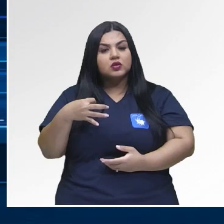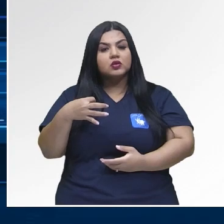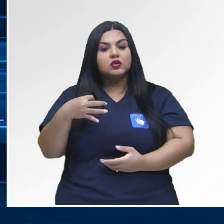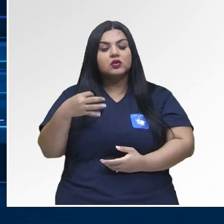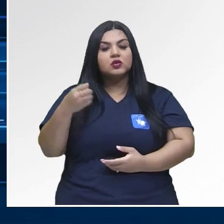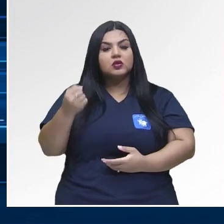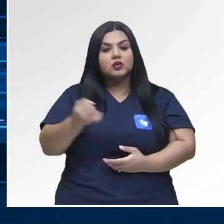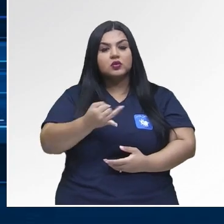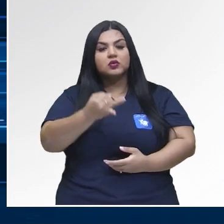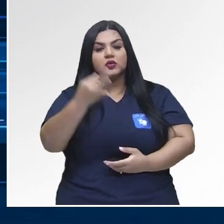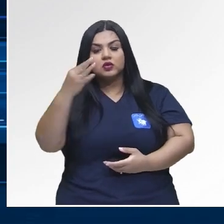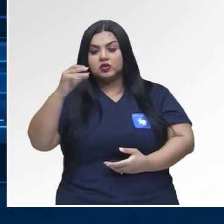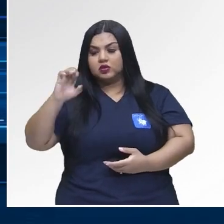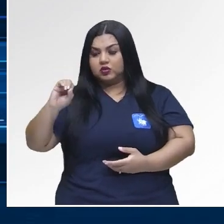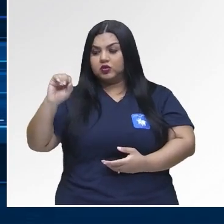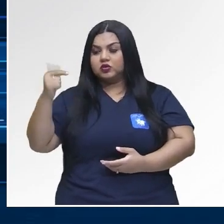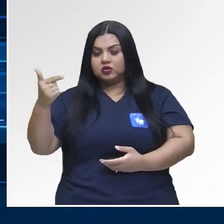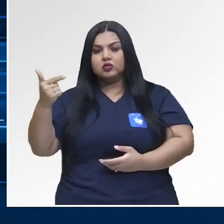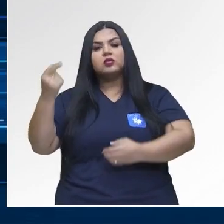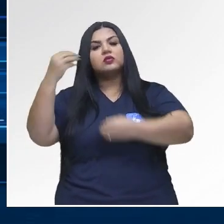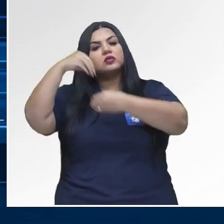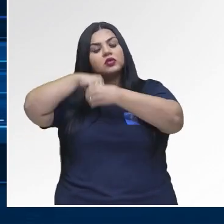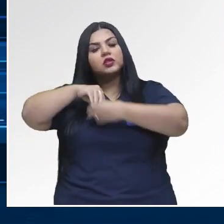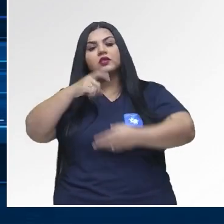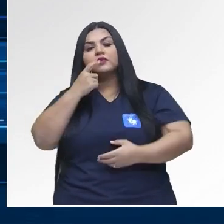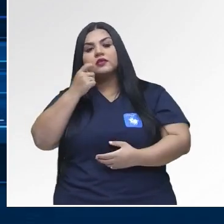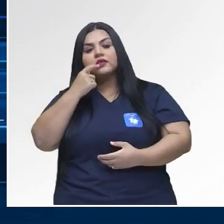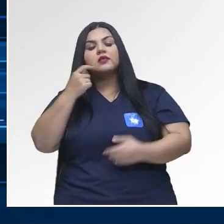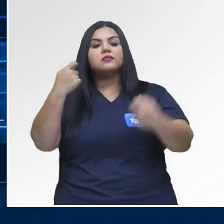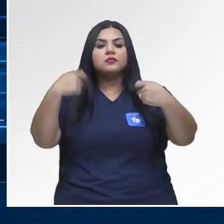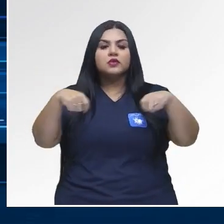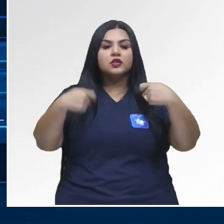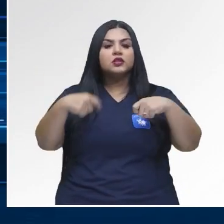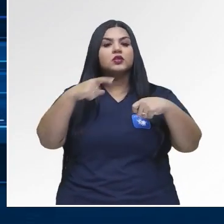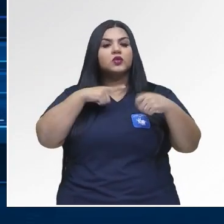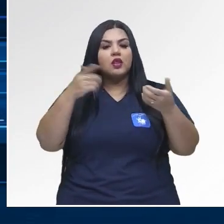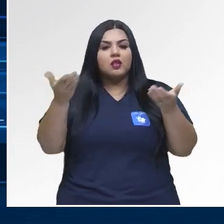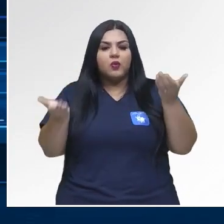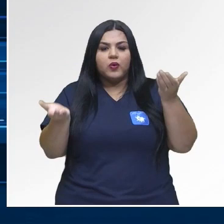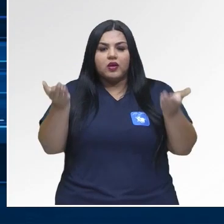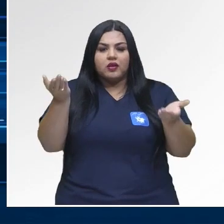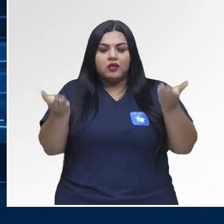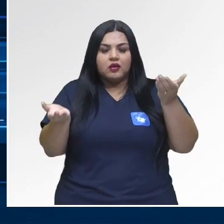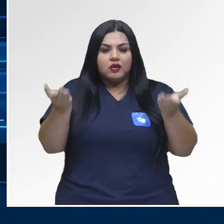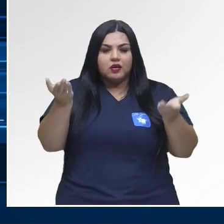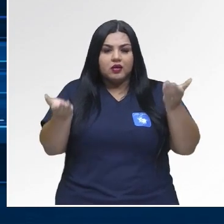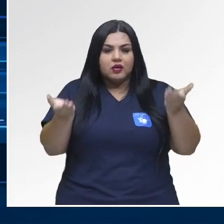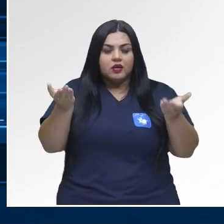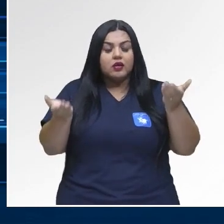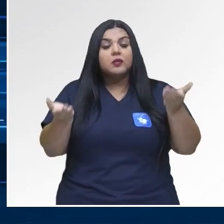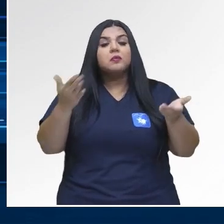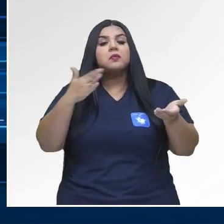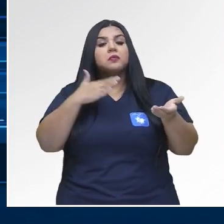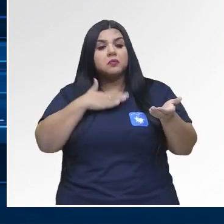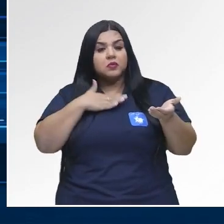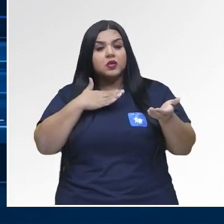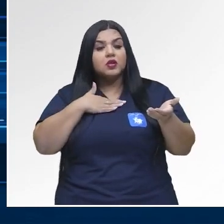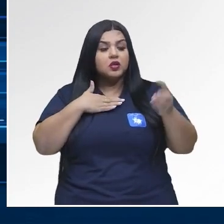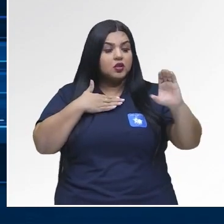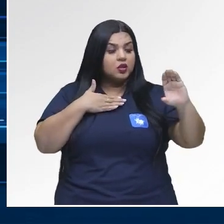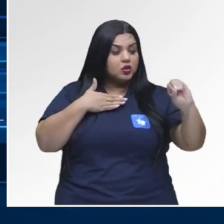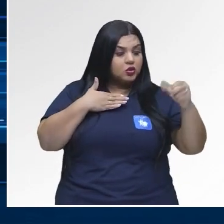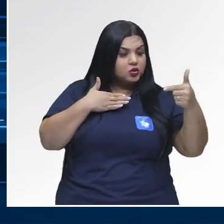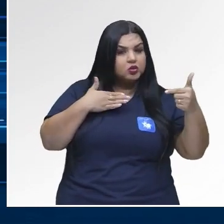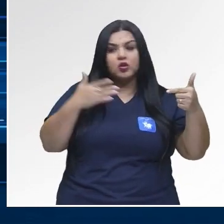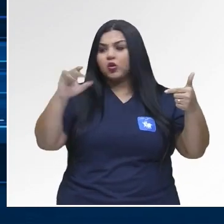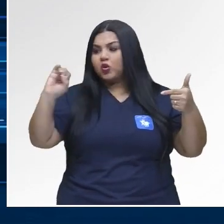quantidade de oxigênio no sangue. Então, é necessário que haja um equilíbrio da quantidade de oxigênio e da